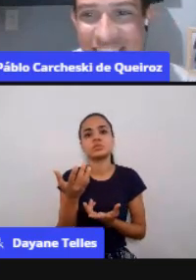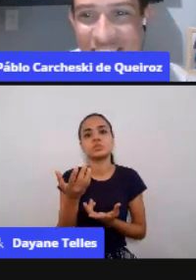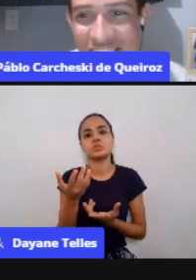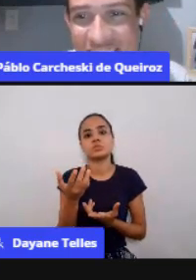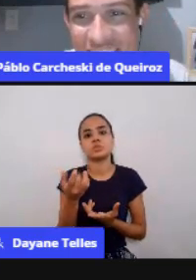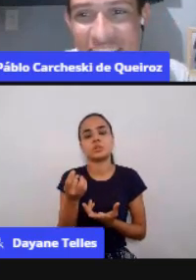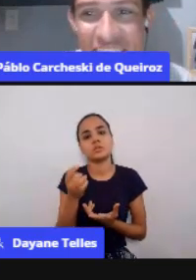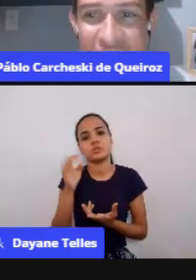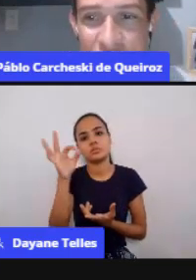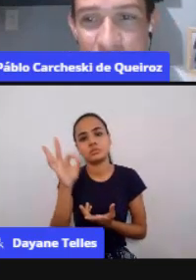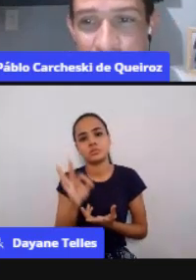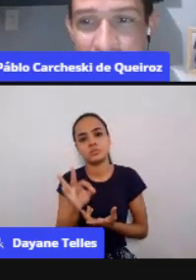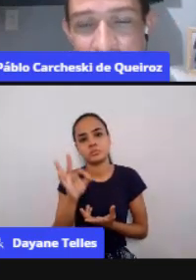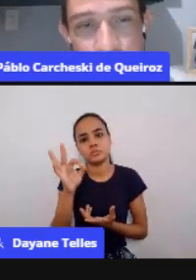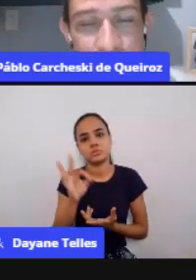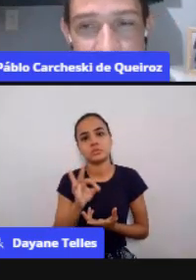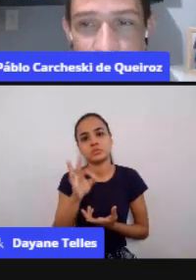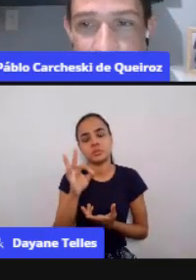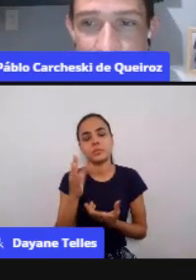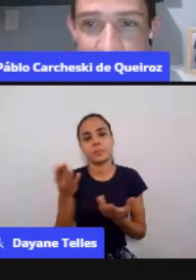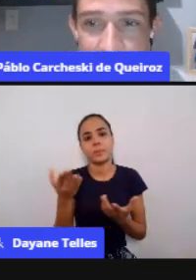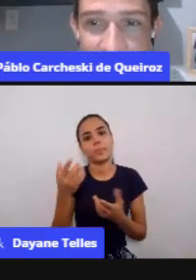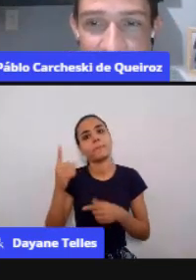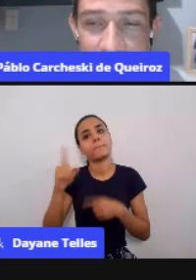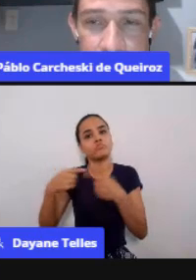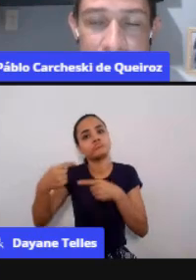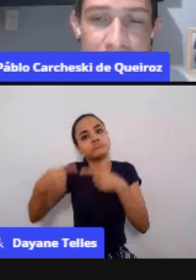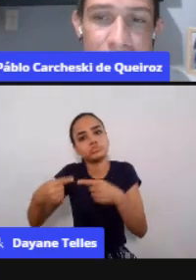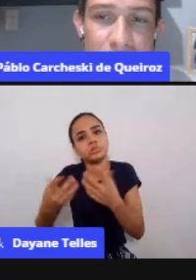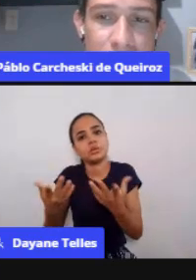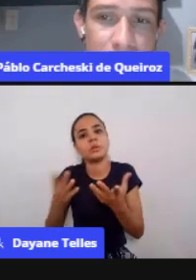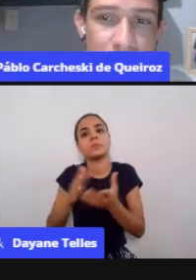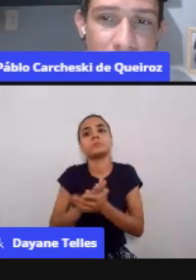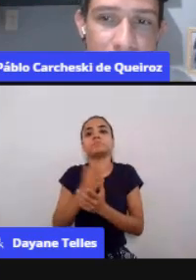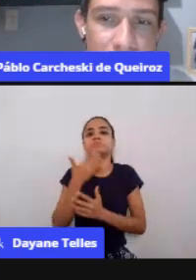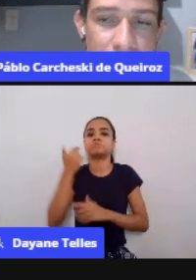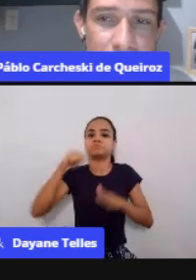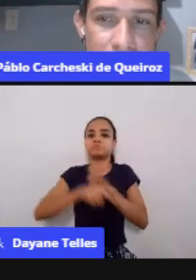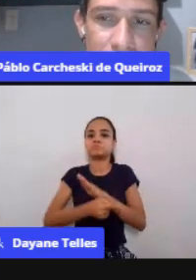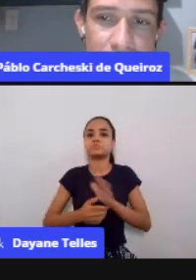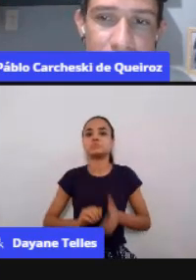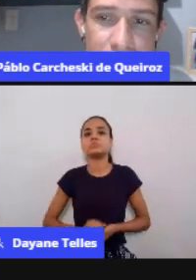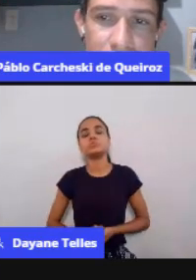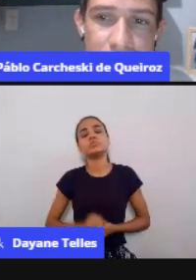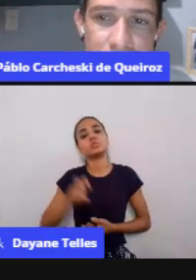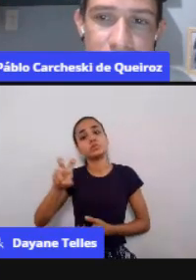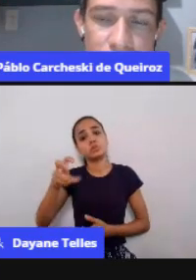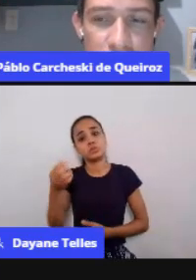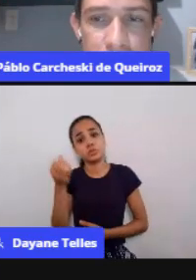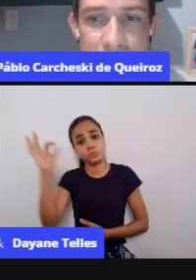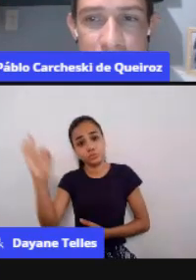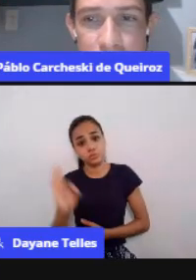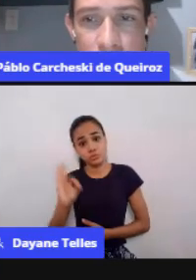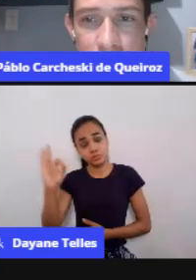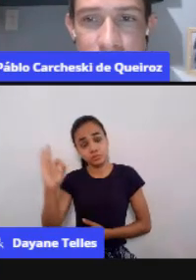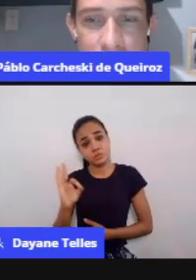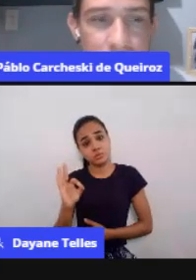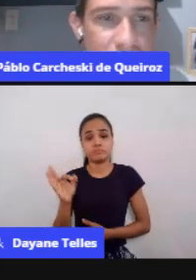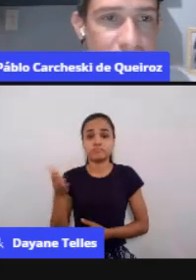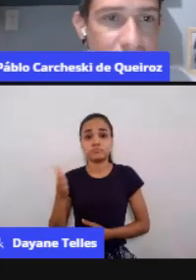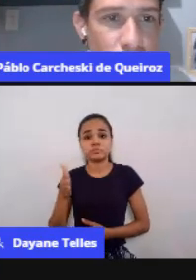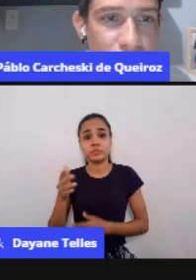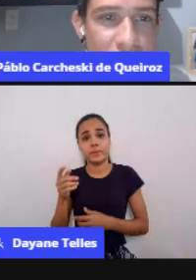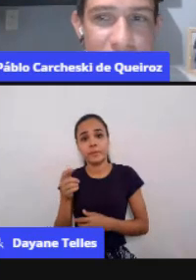dele, vai discutir sobre isso aí, né? Então, 56% aproximadamente ali. E aí, a gente percebeu que